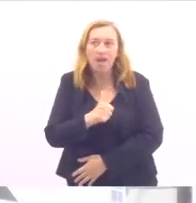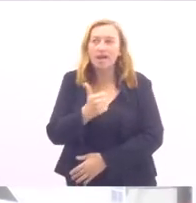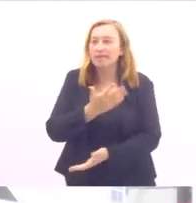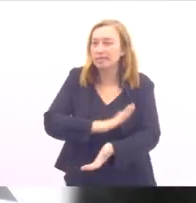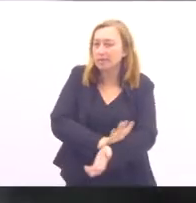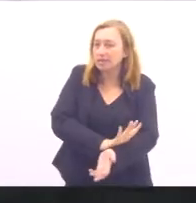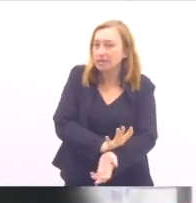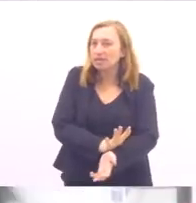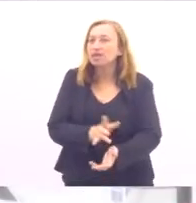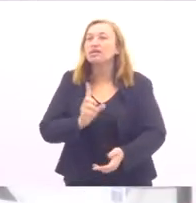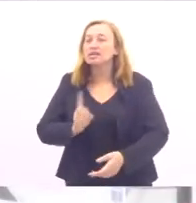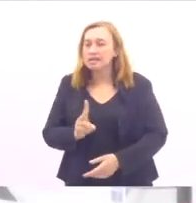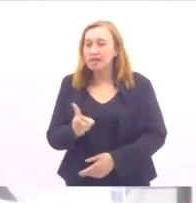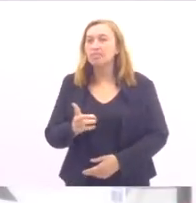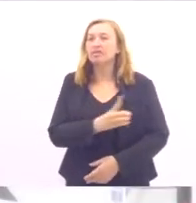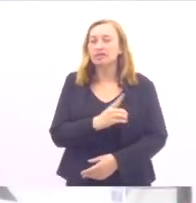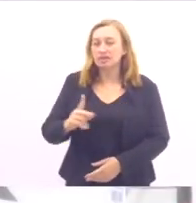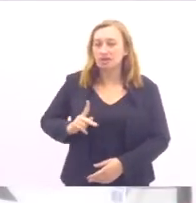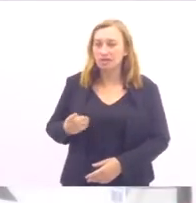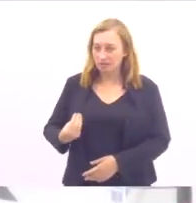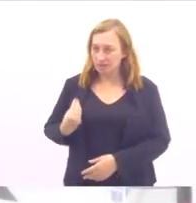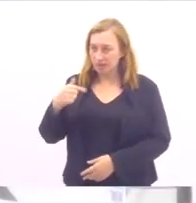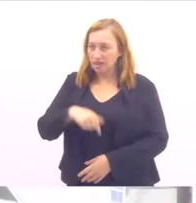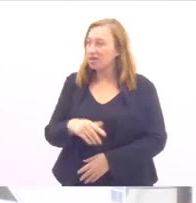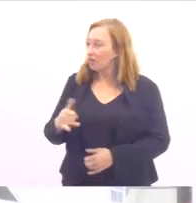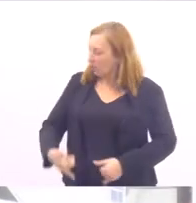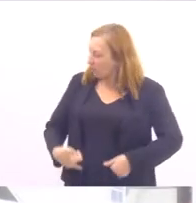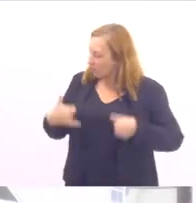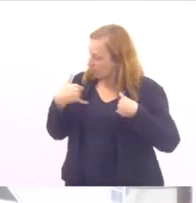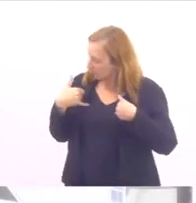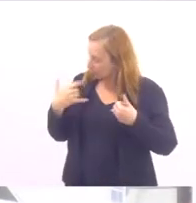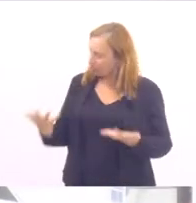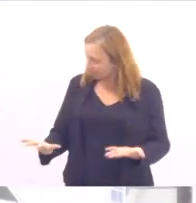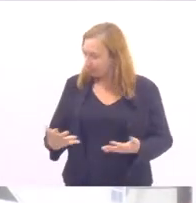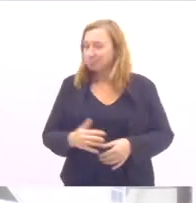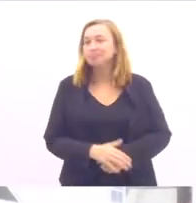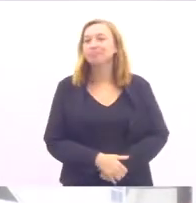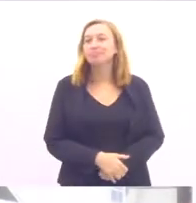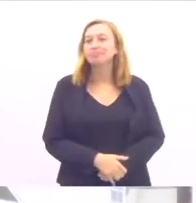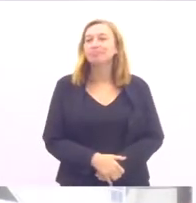racial, que a Defensoria não está presente. Muito orgulho aqui da nossa Defensoria.